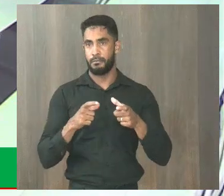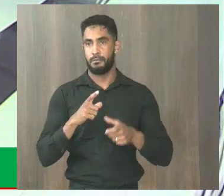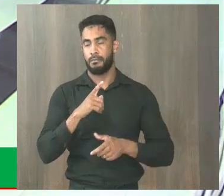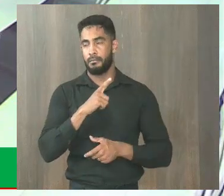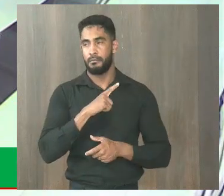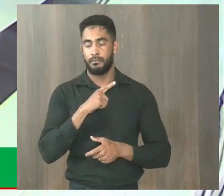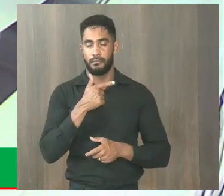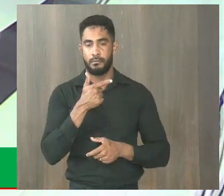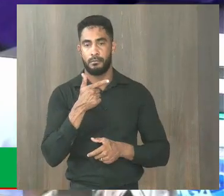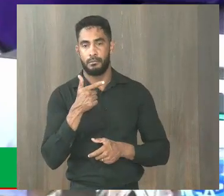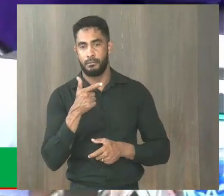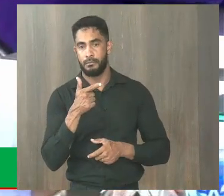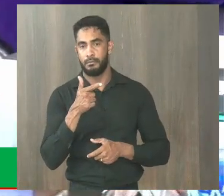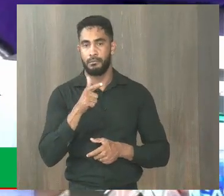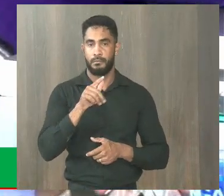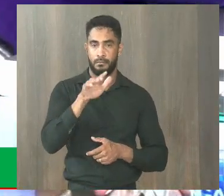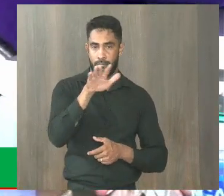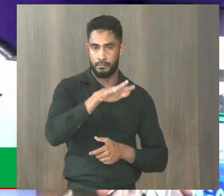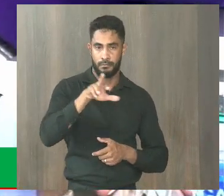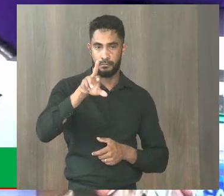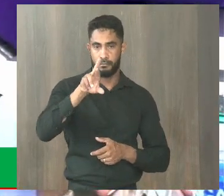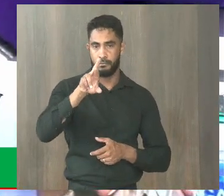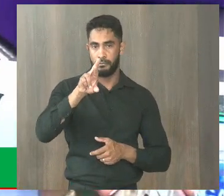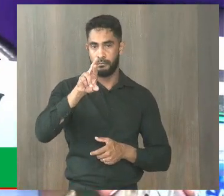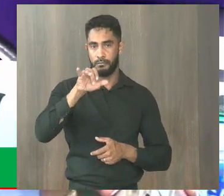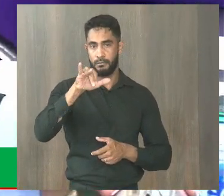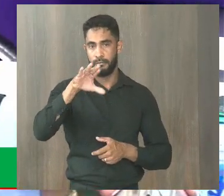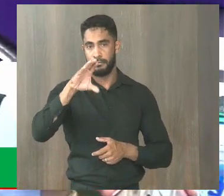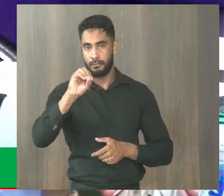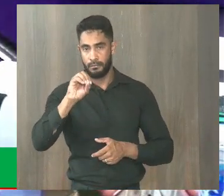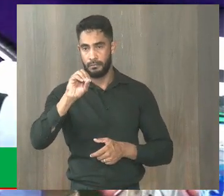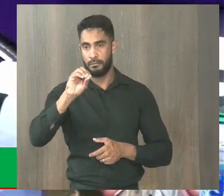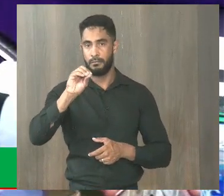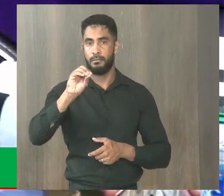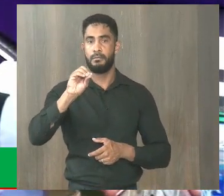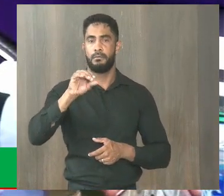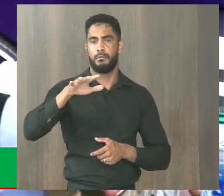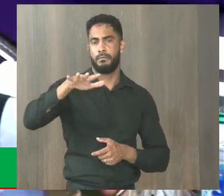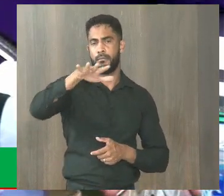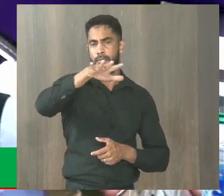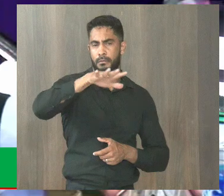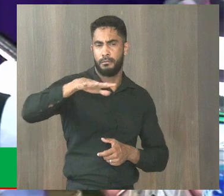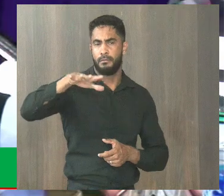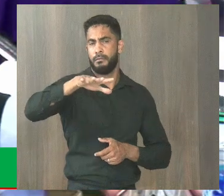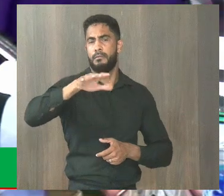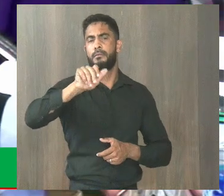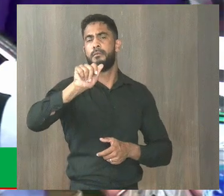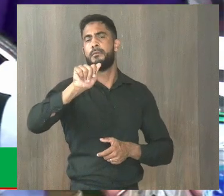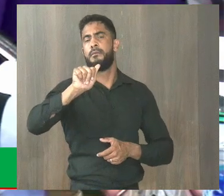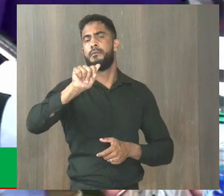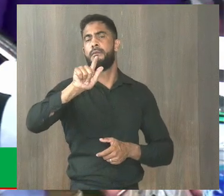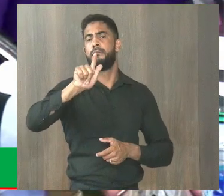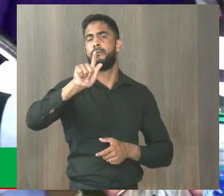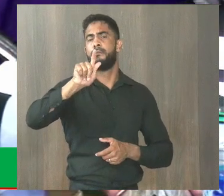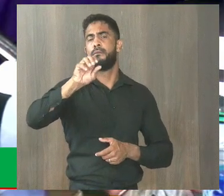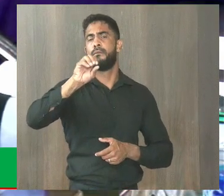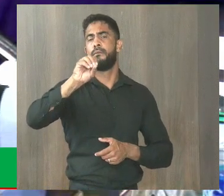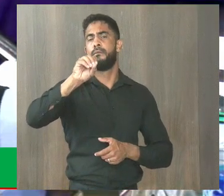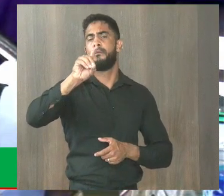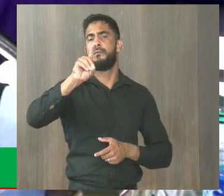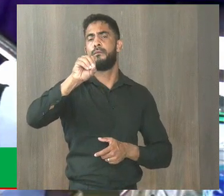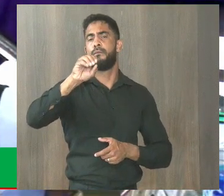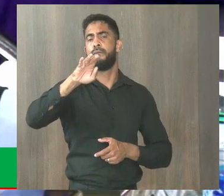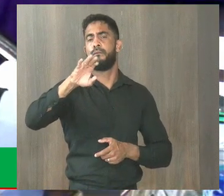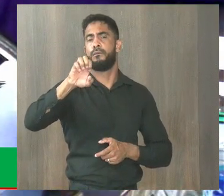também ali na região do Ribeirão do Ouro, Vila Isaías, Santa Cruz, Baixo da Colônia, Algodões? O senhor não tem essa na